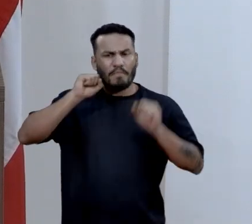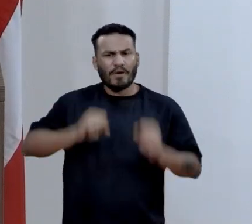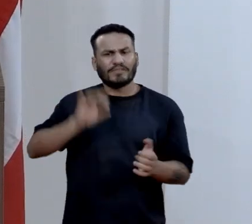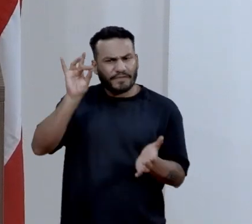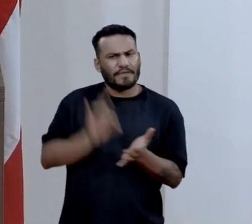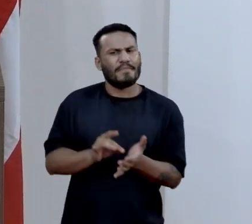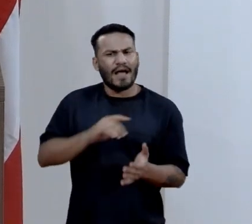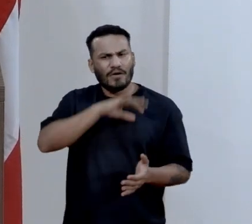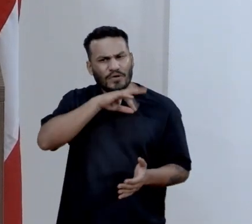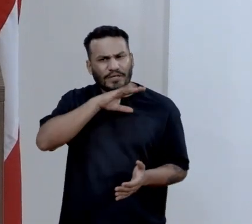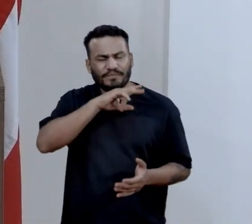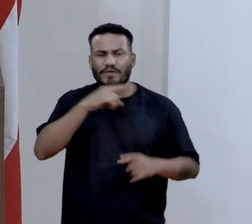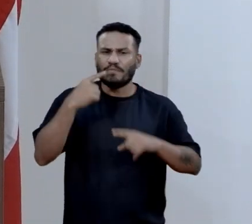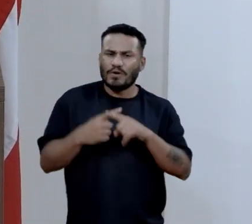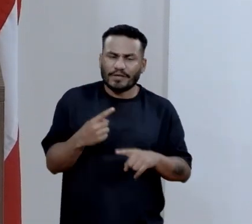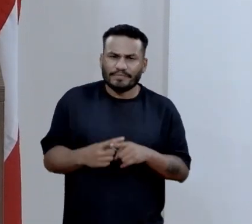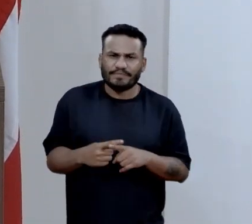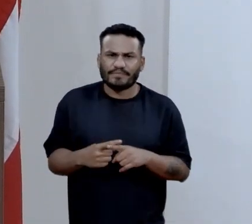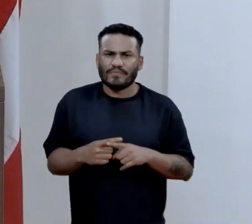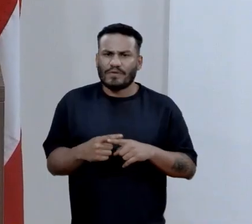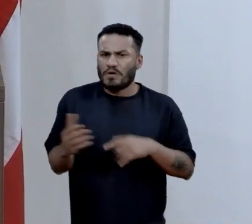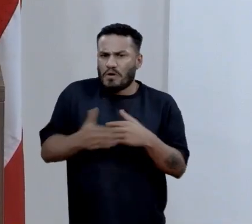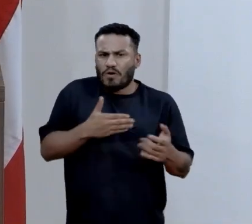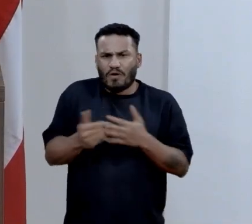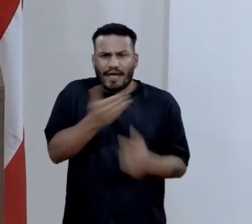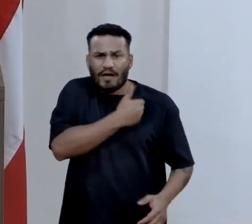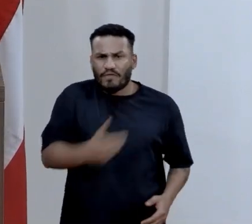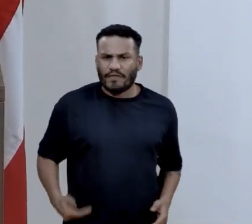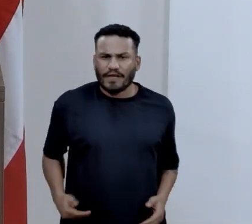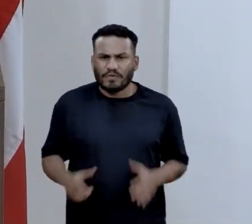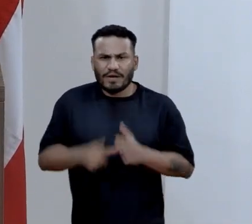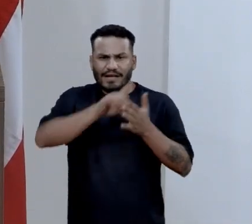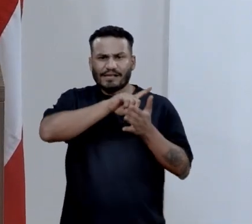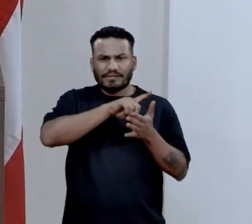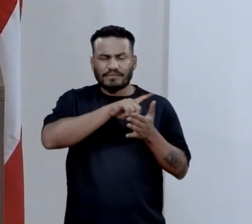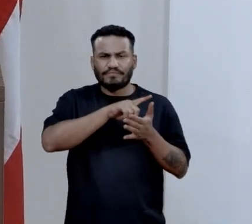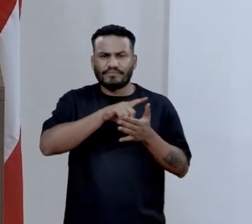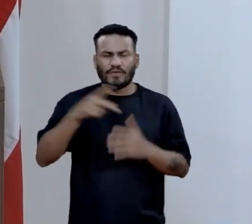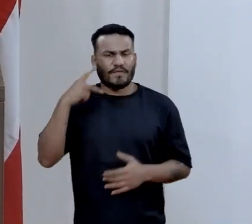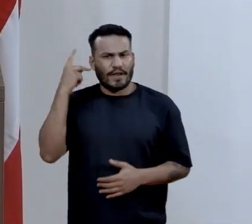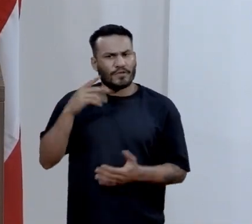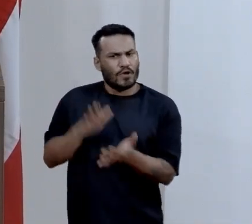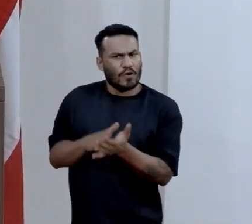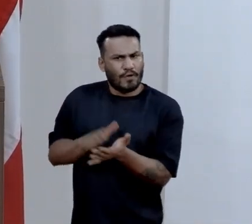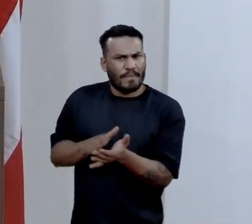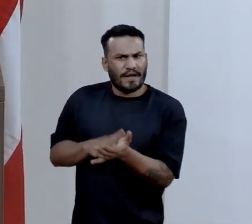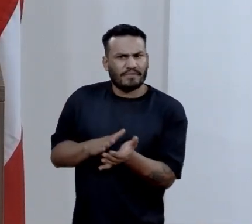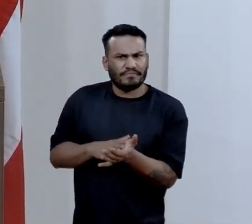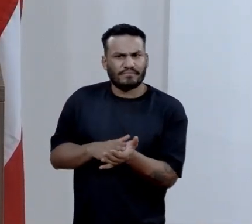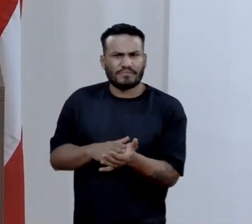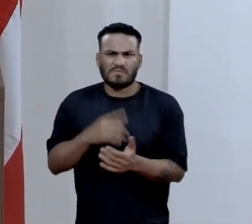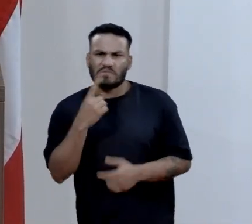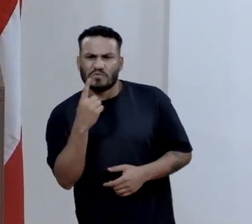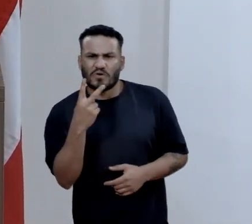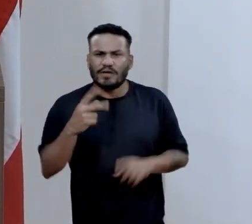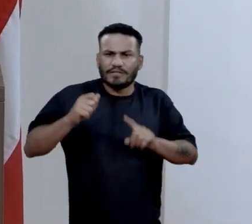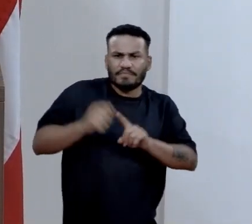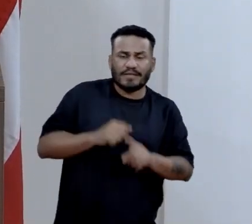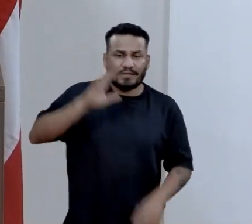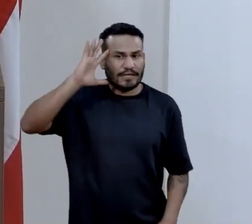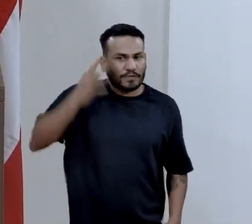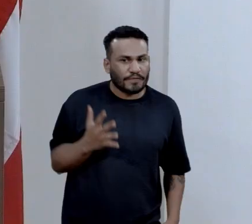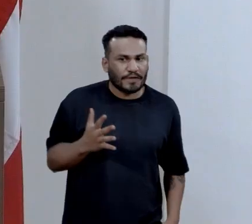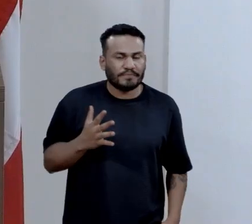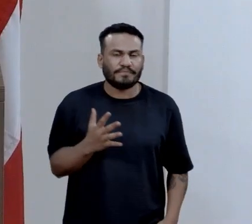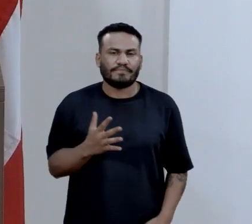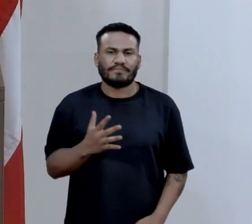que ele é muito ruim, porque qualquer governo anterior, o vereador cobrava aqui, levava 1, 2 meses,